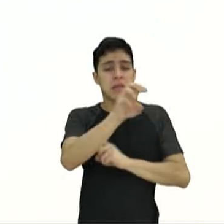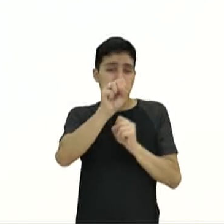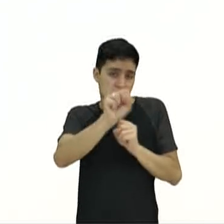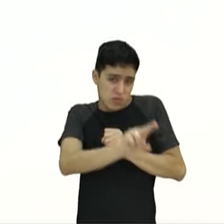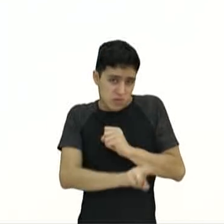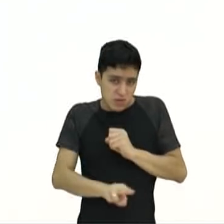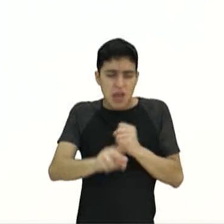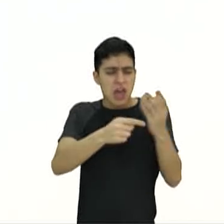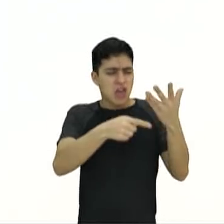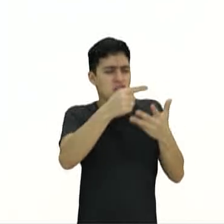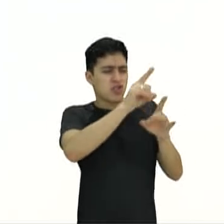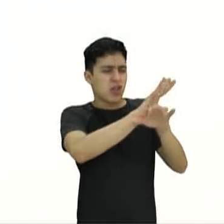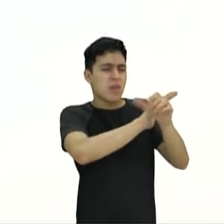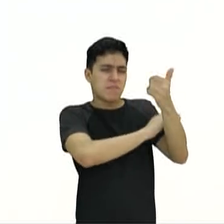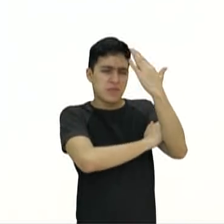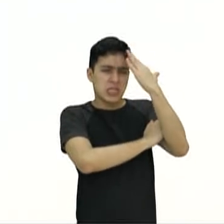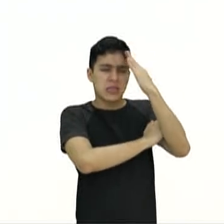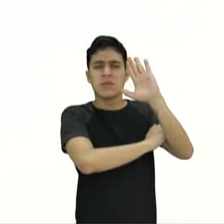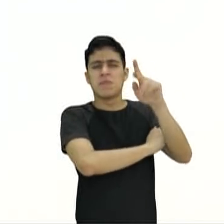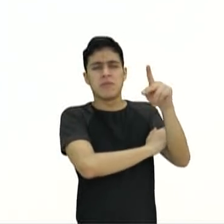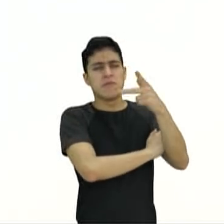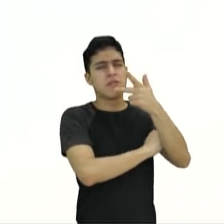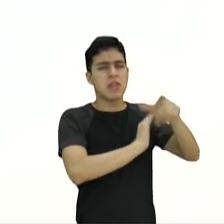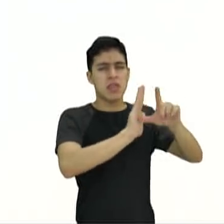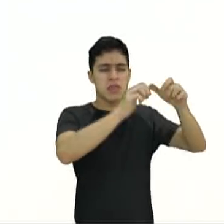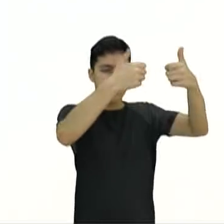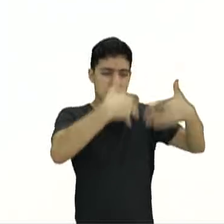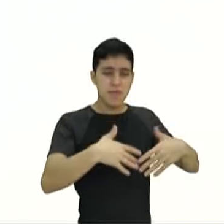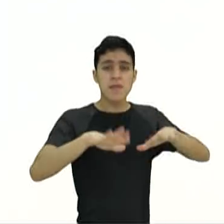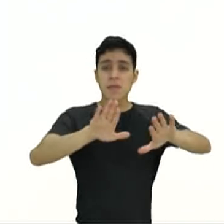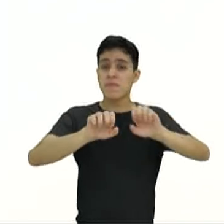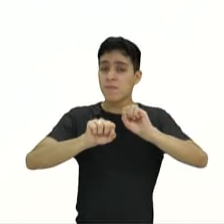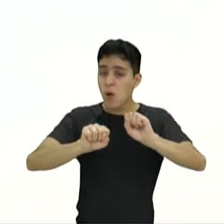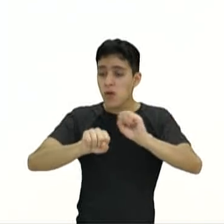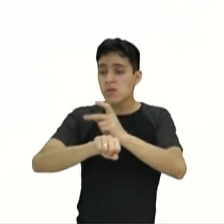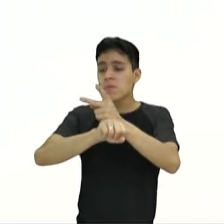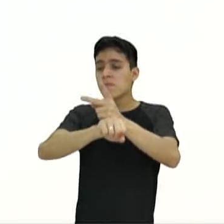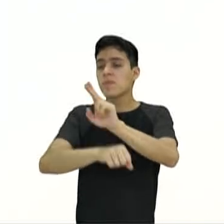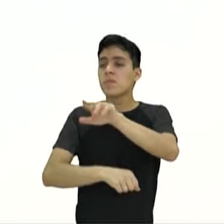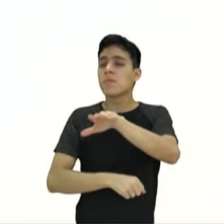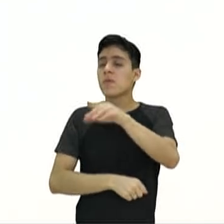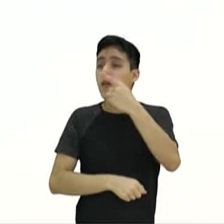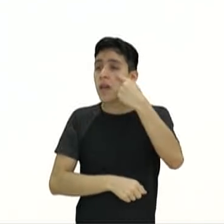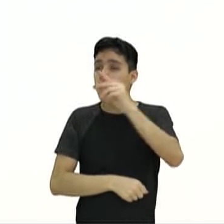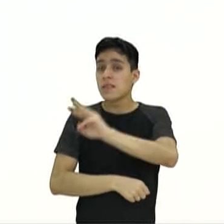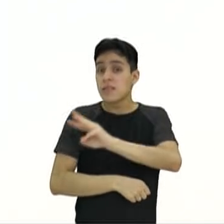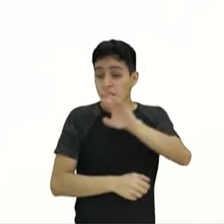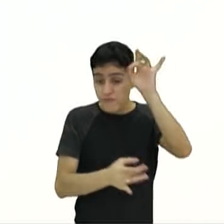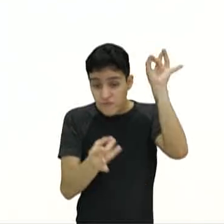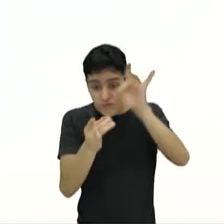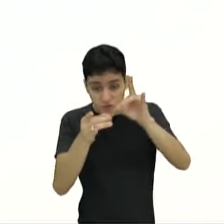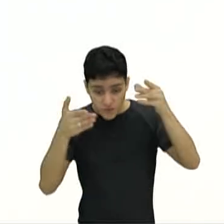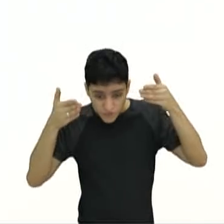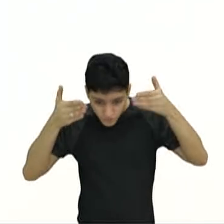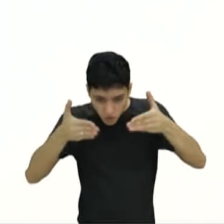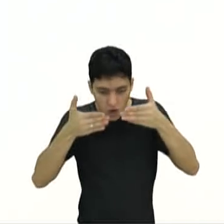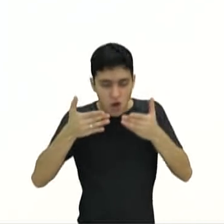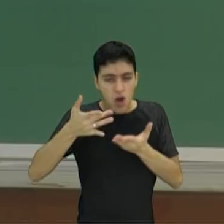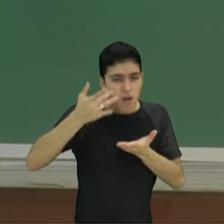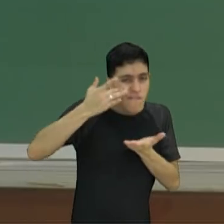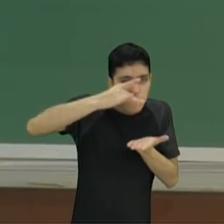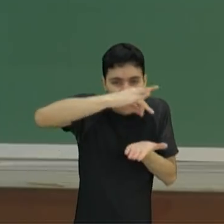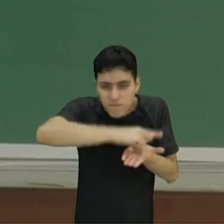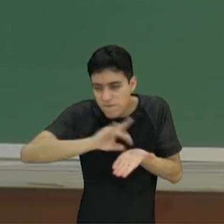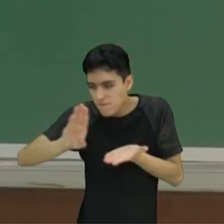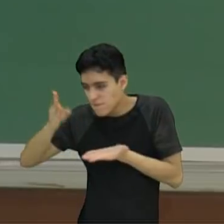utilizar fora esses mencionados pelo professor? Podem ser utilizados sites especializados em checagem de fatos,